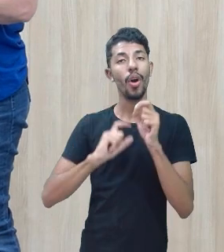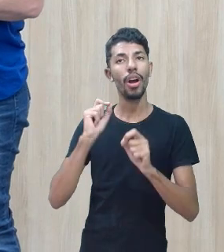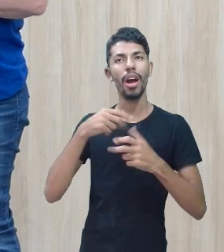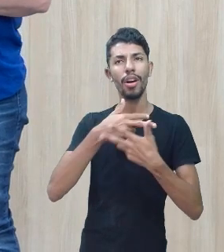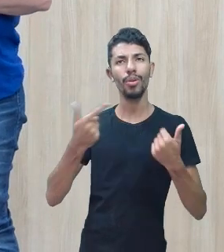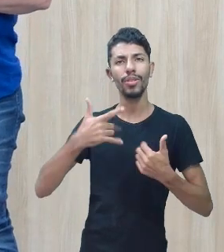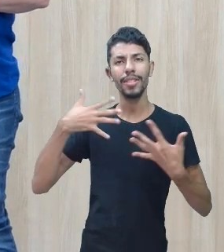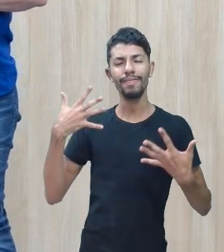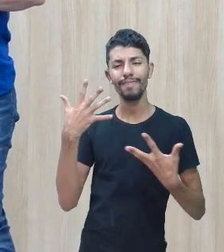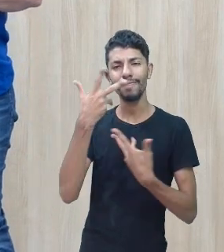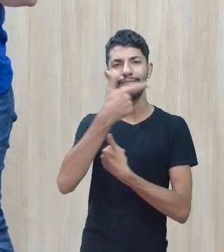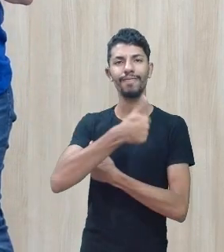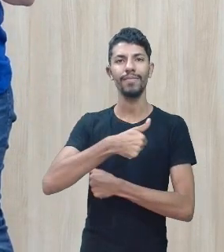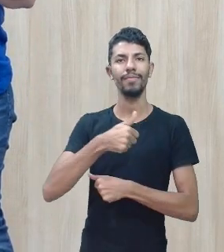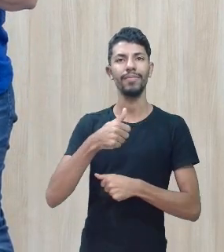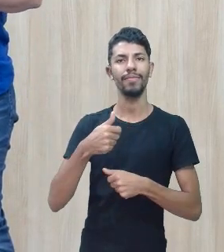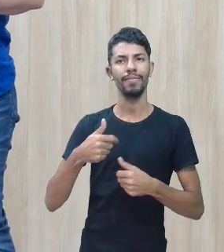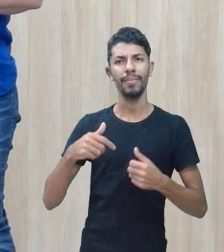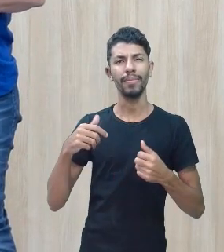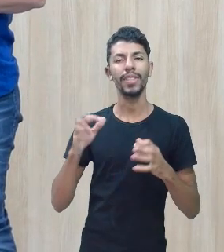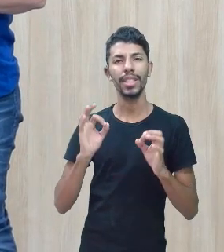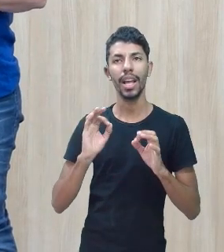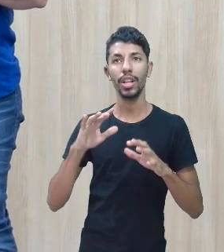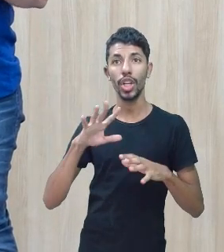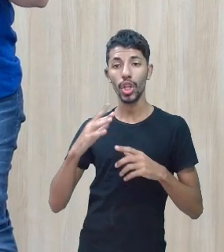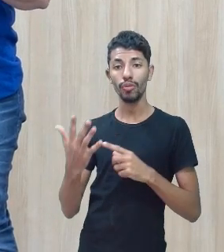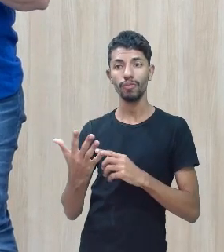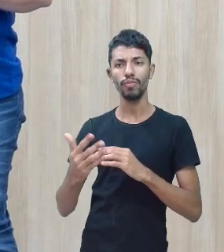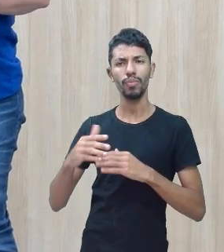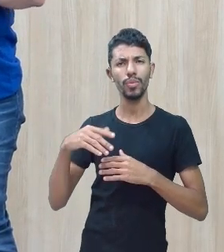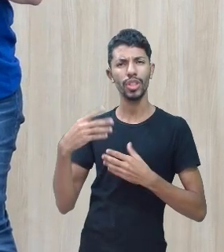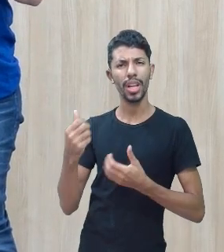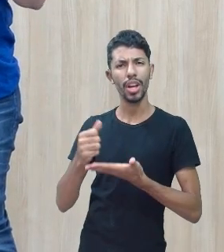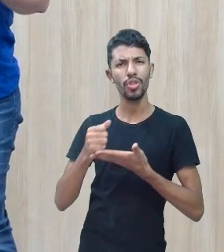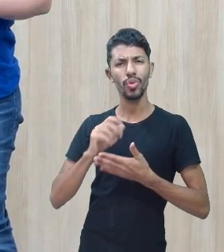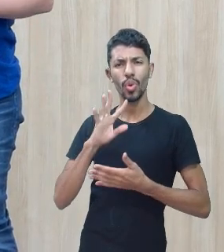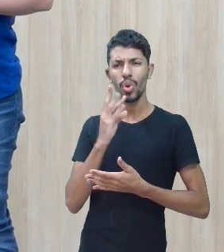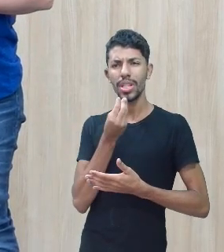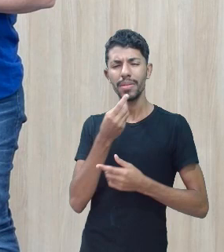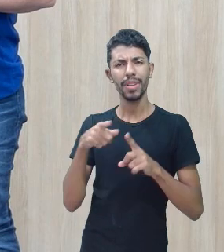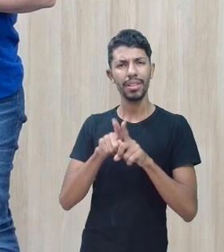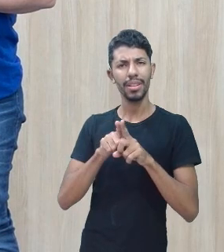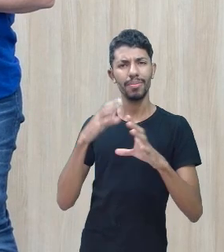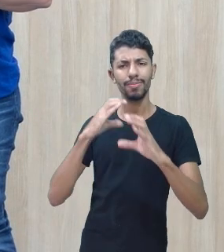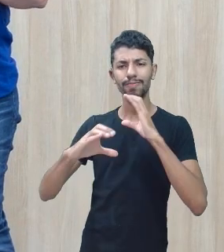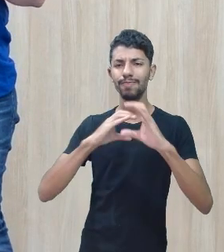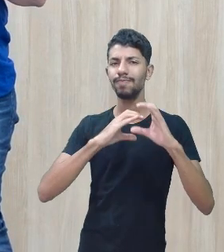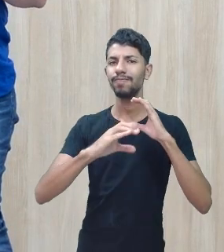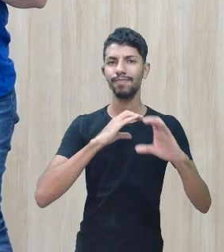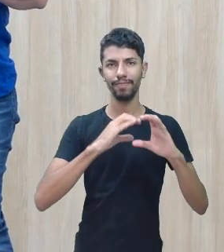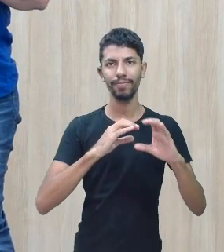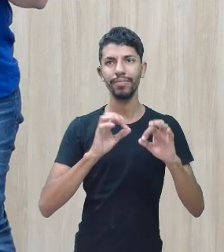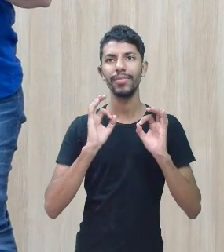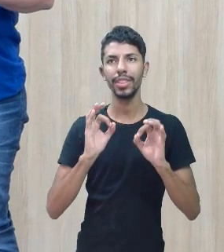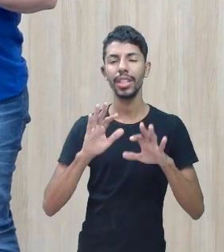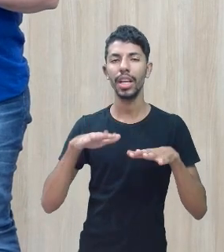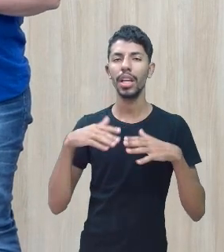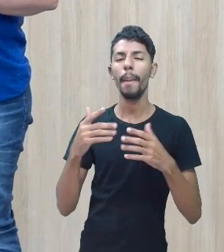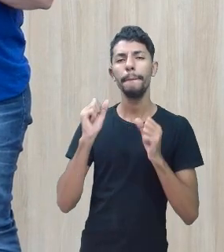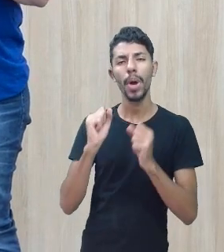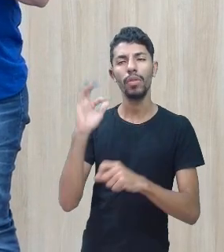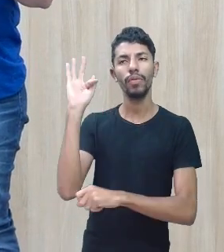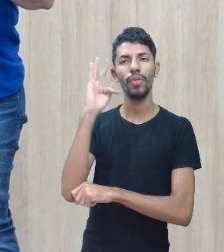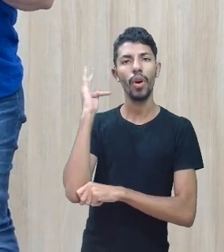nos traz tanto conhecimento e nos ajuda em todo tipo de comunicação, seja ela